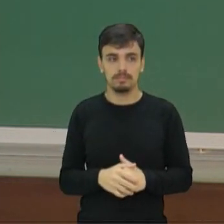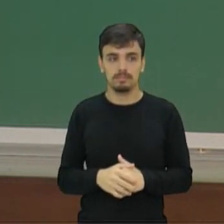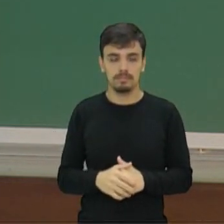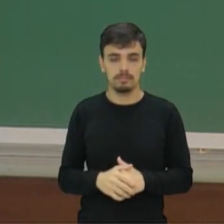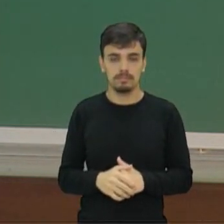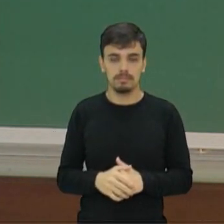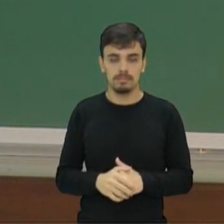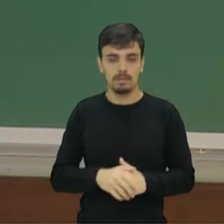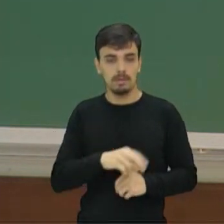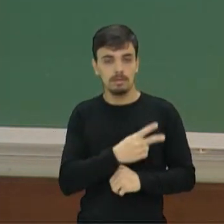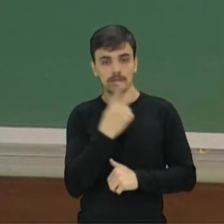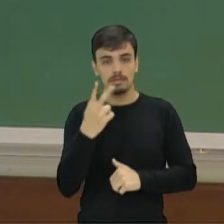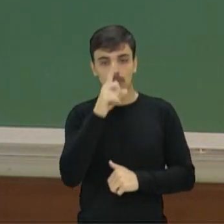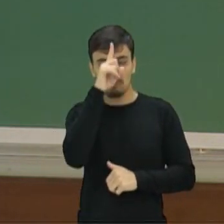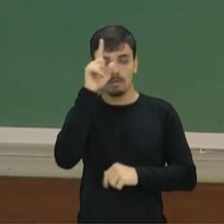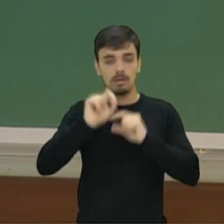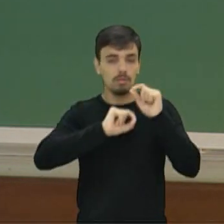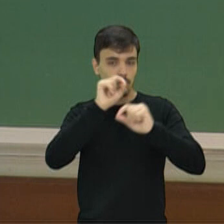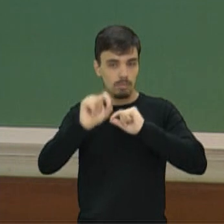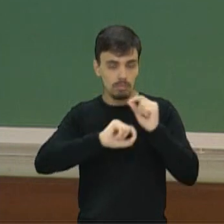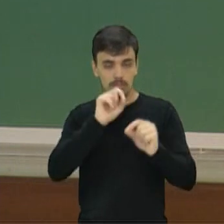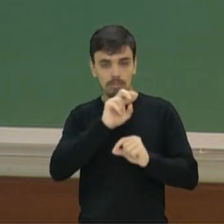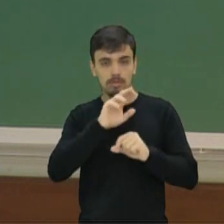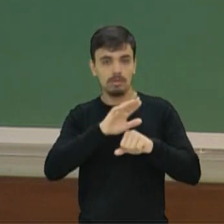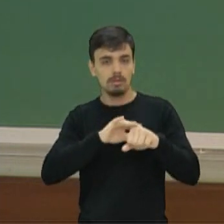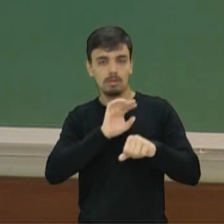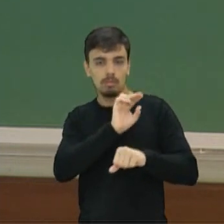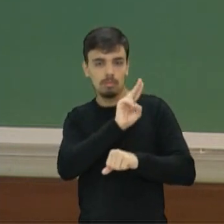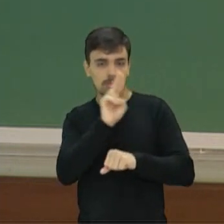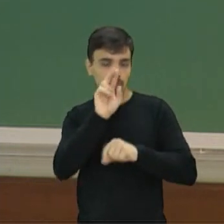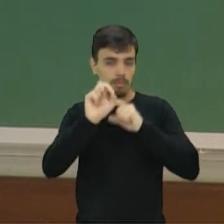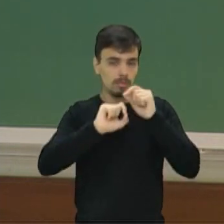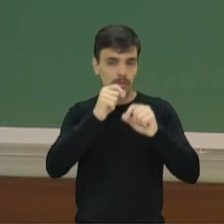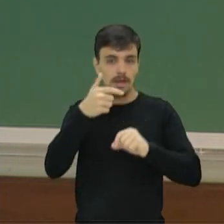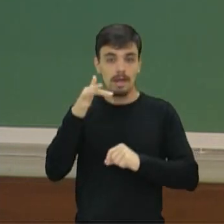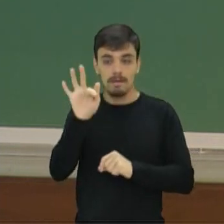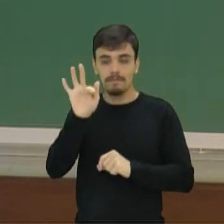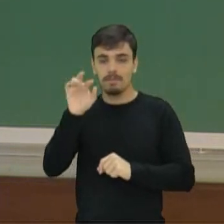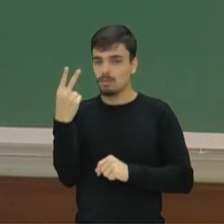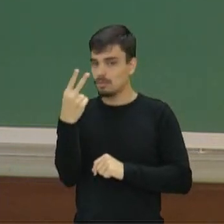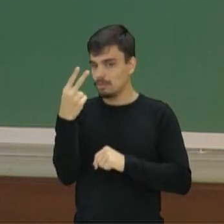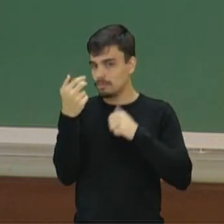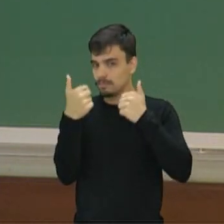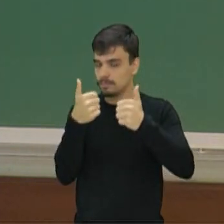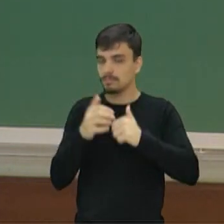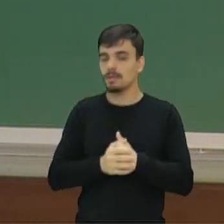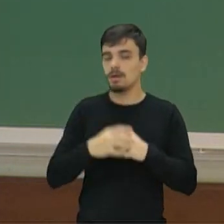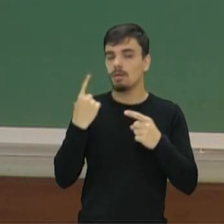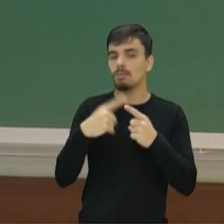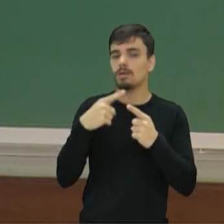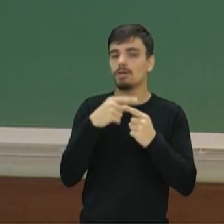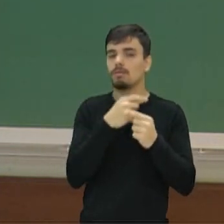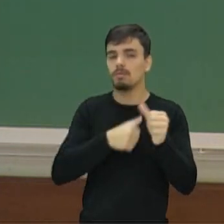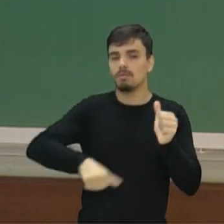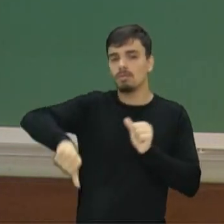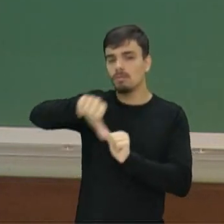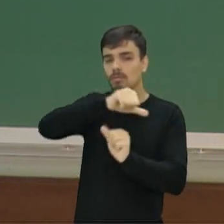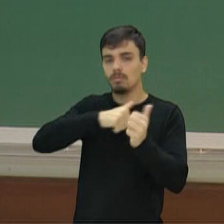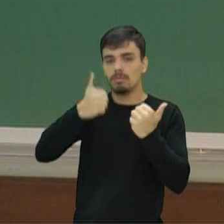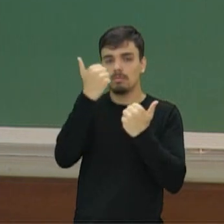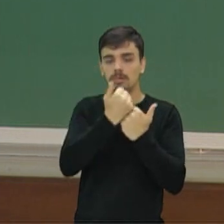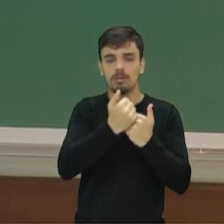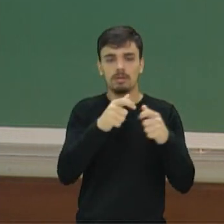aqui na segunda ideia, eu vou chamar de uma nova força, F2, Porque eu vou alterar as cargas e